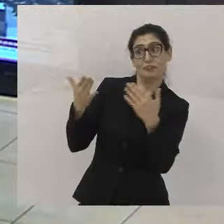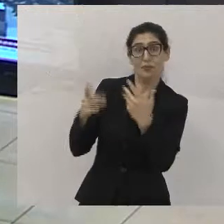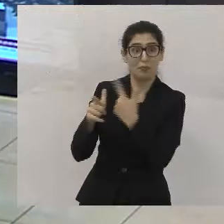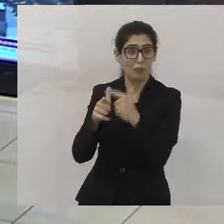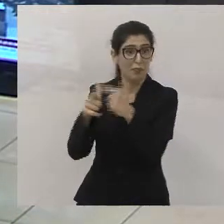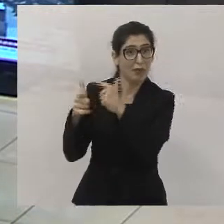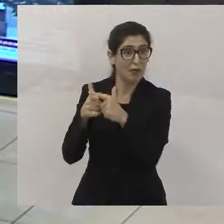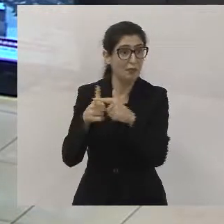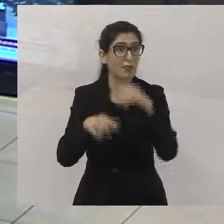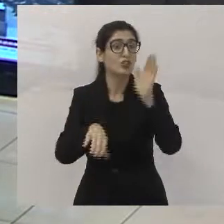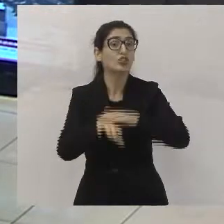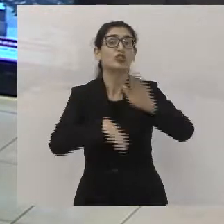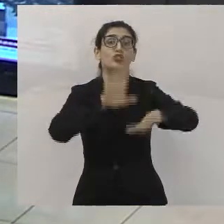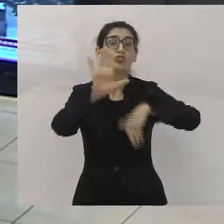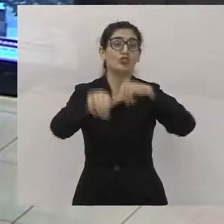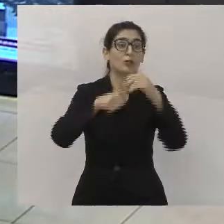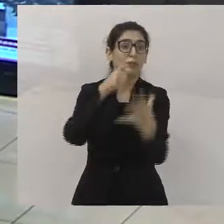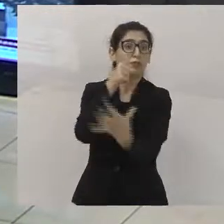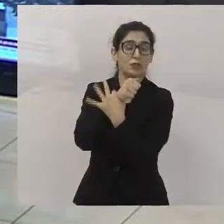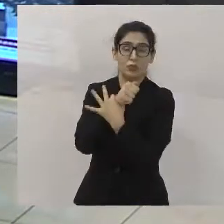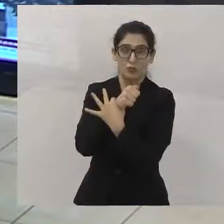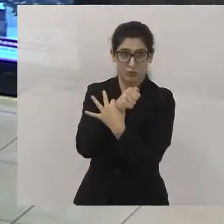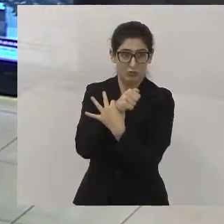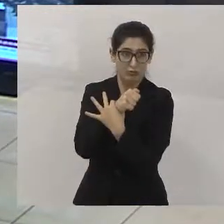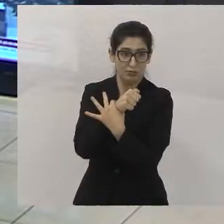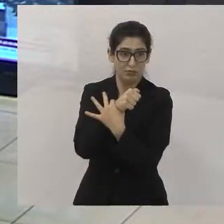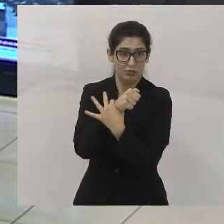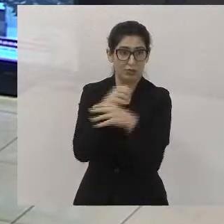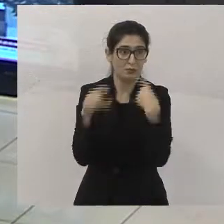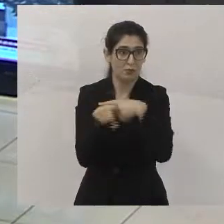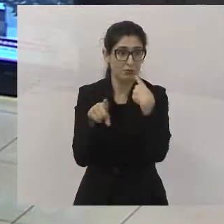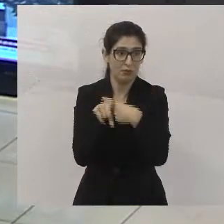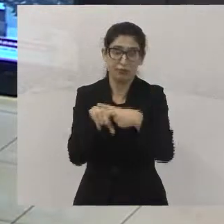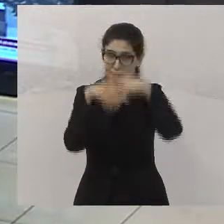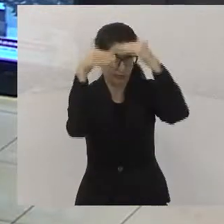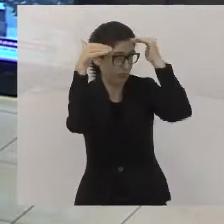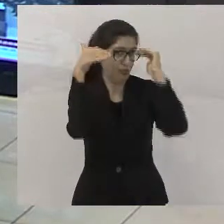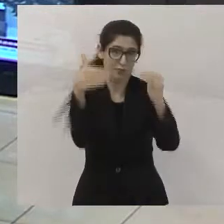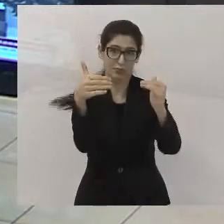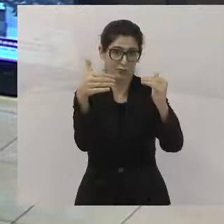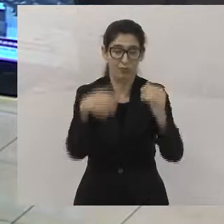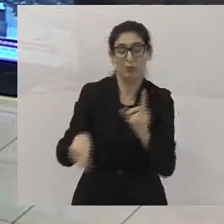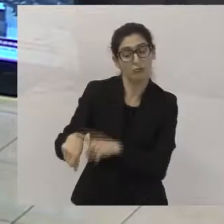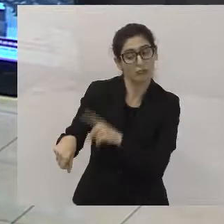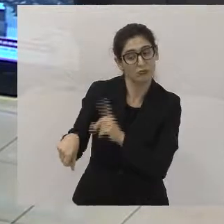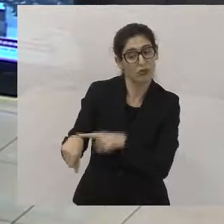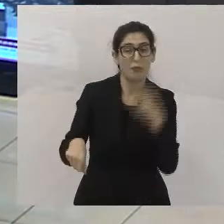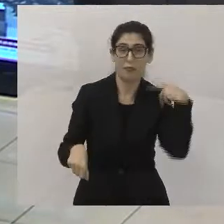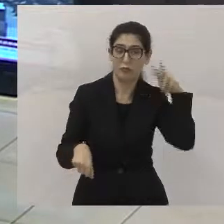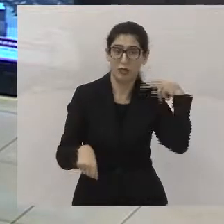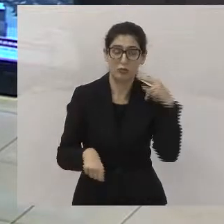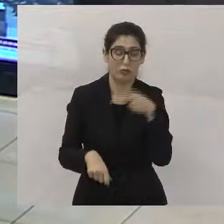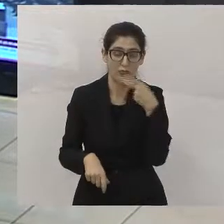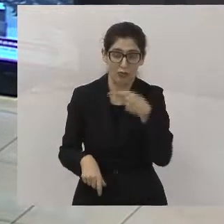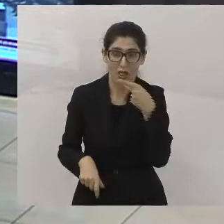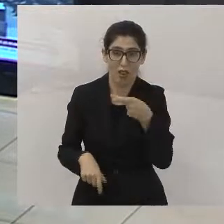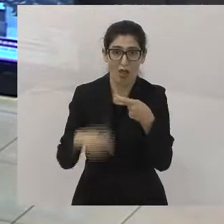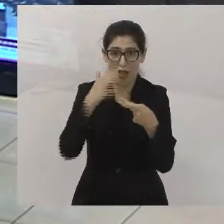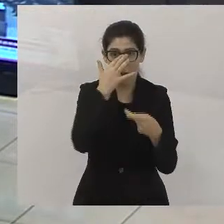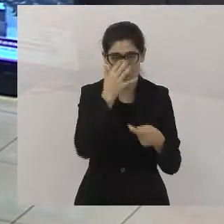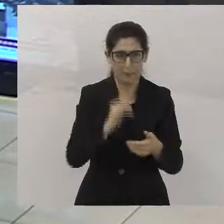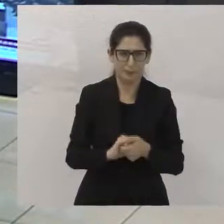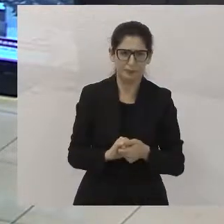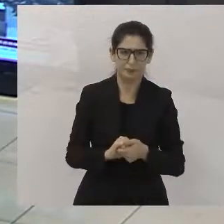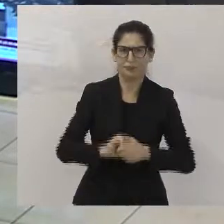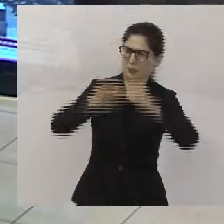chama de segurança ip ele não está respeitando né o tempo dos vereadores aqui eu acho que exige respeito e